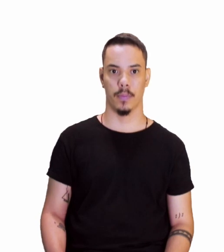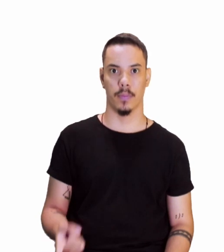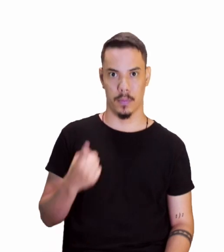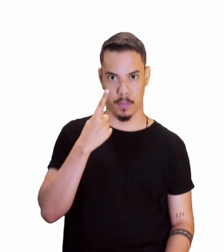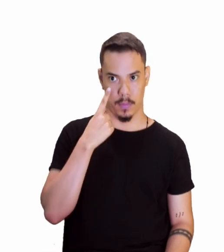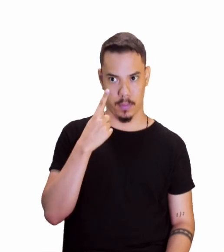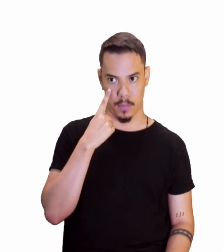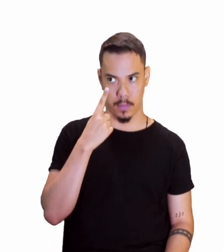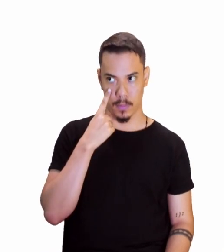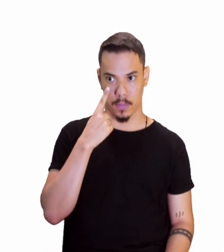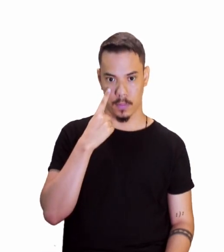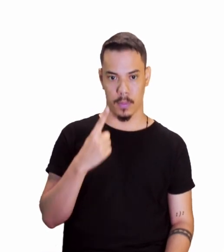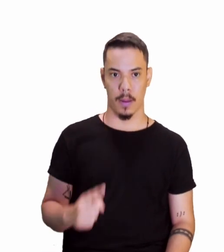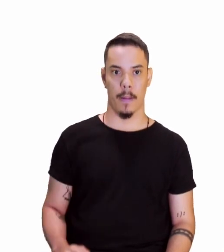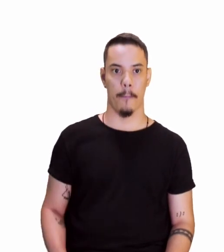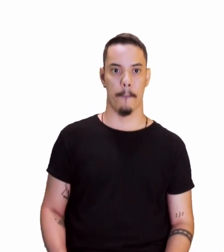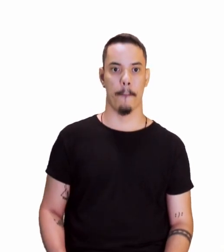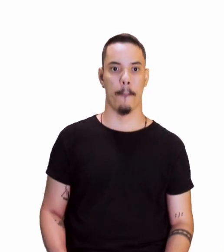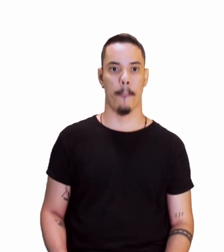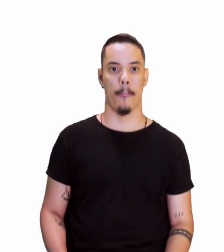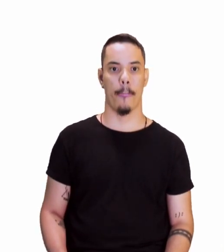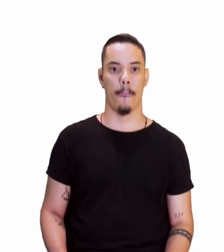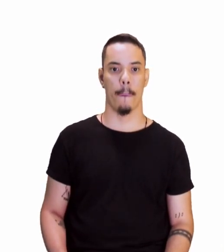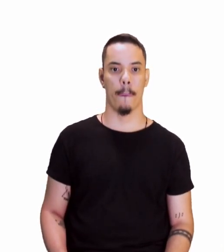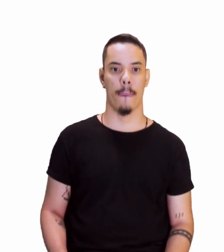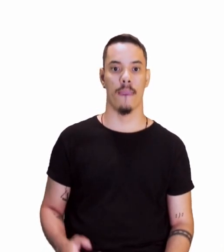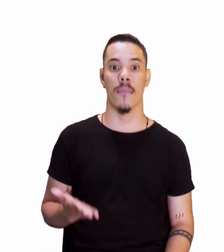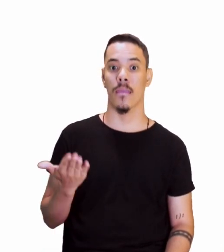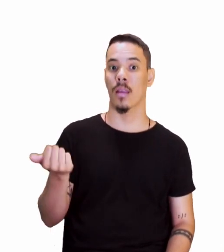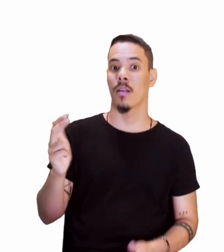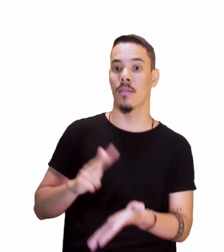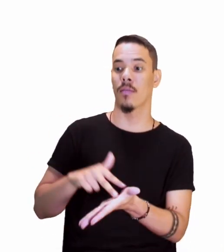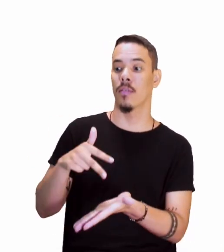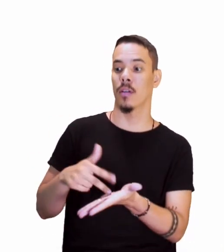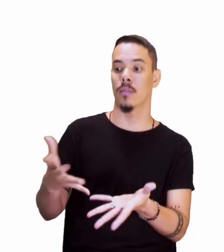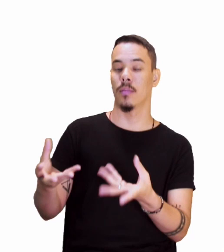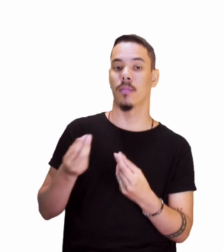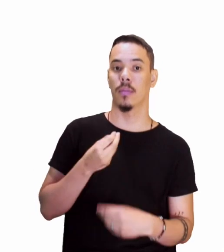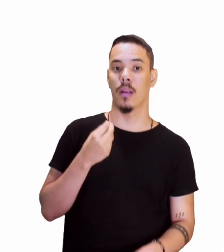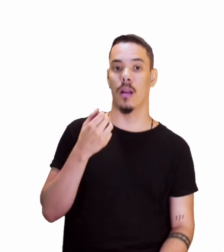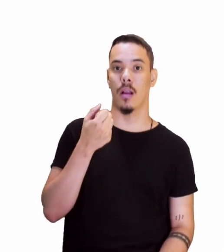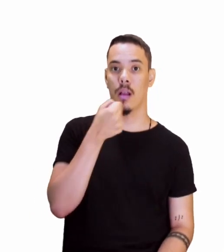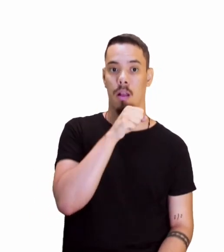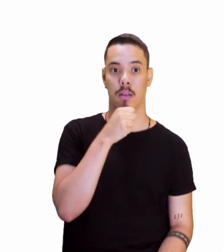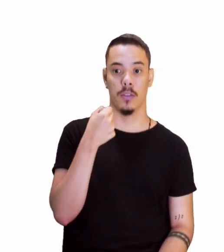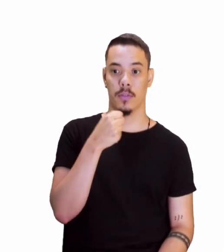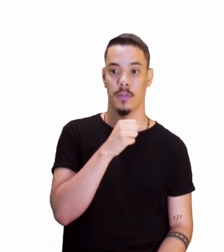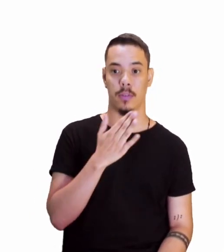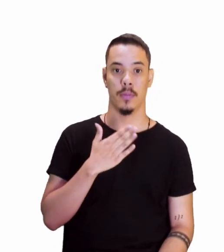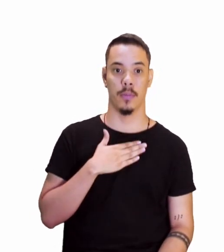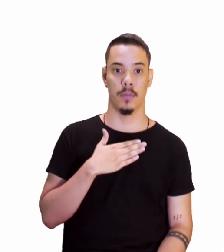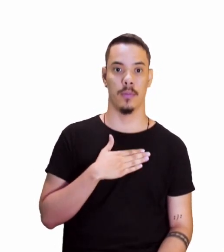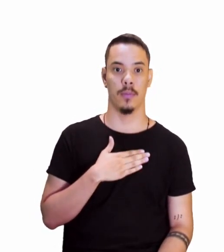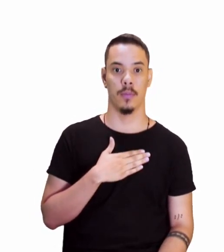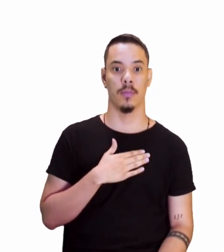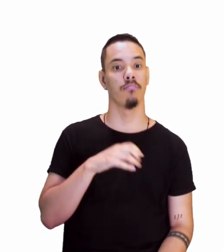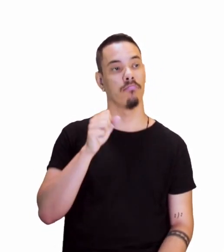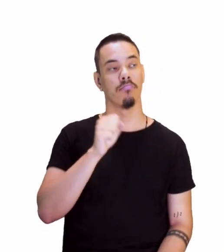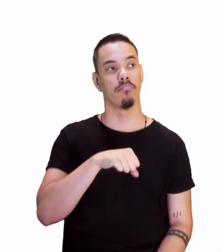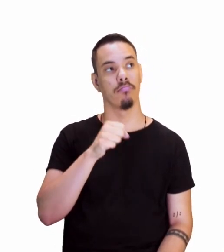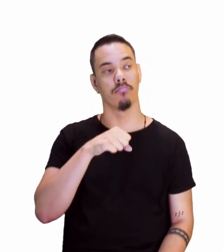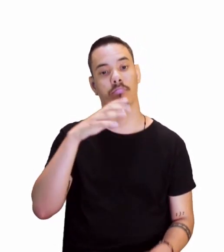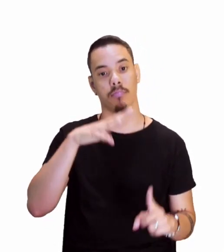aqui, tem o seguinte, amadinho. Levante e pegue um sorvete para mim. Sim,